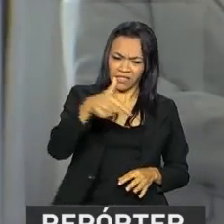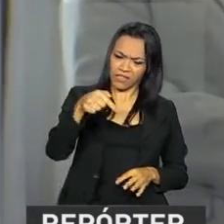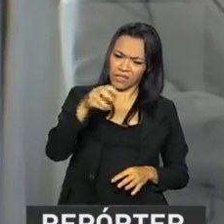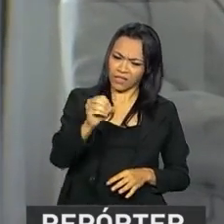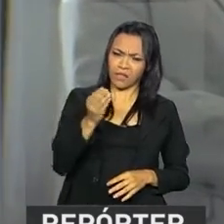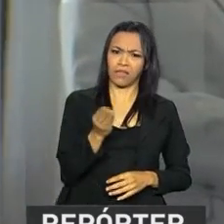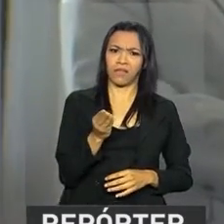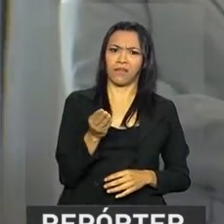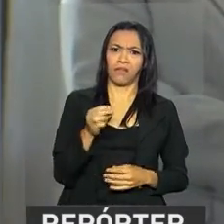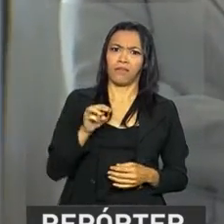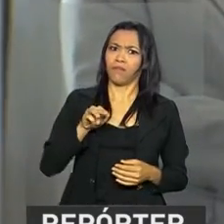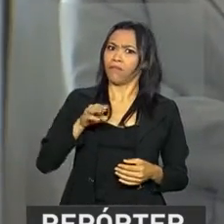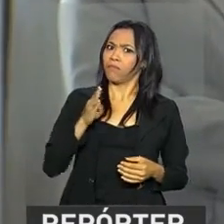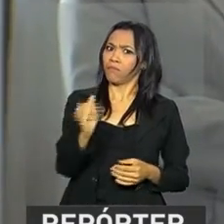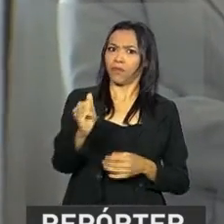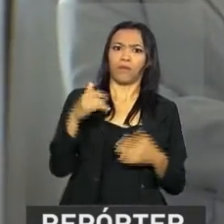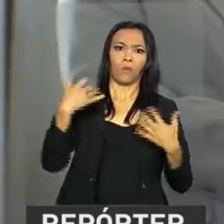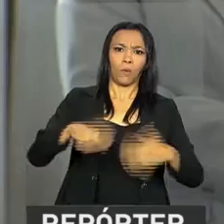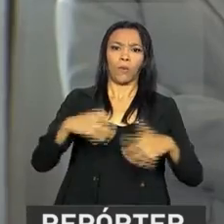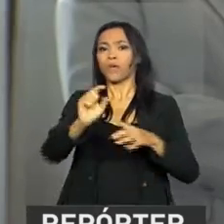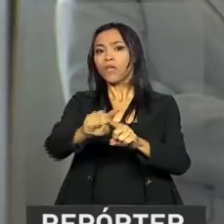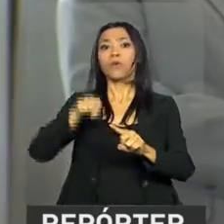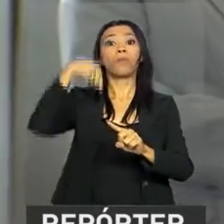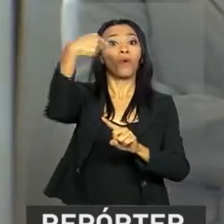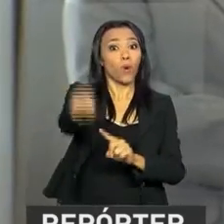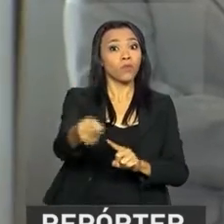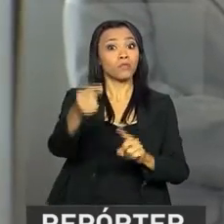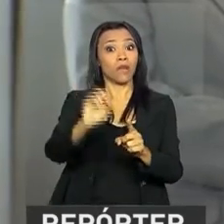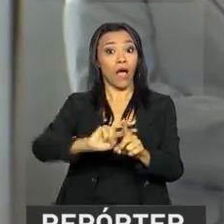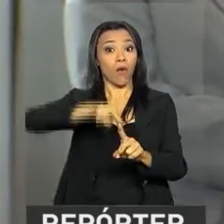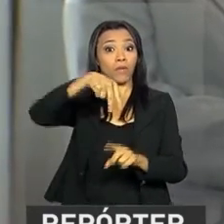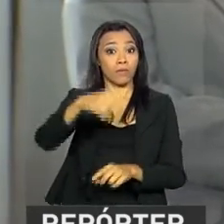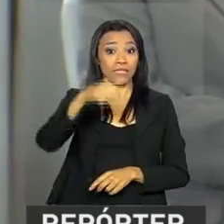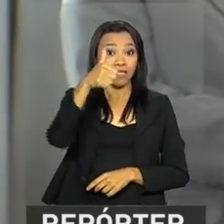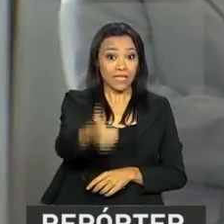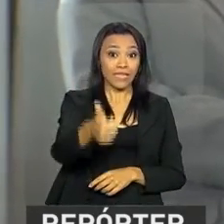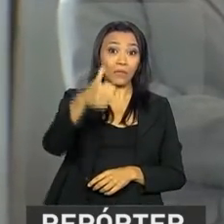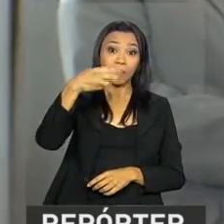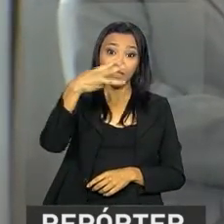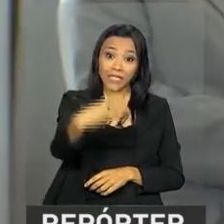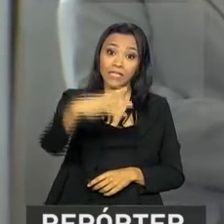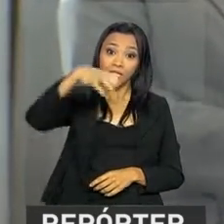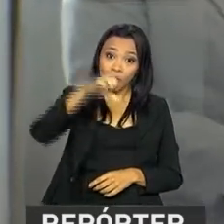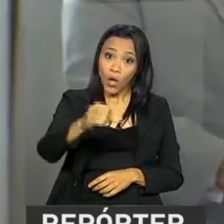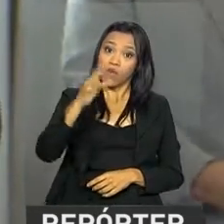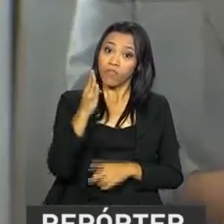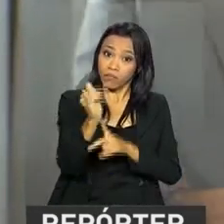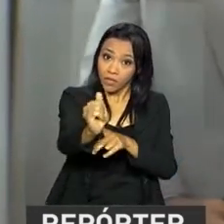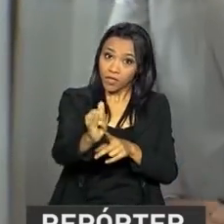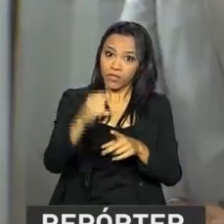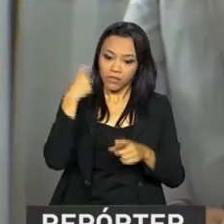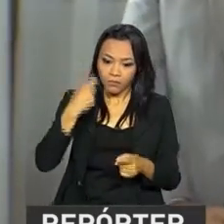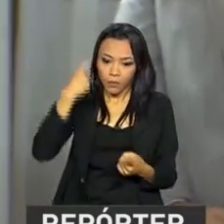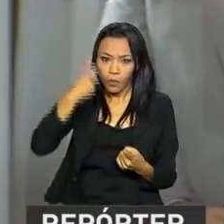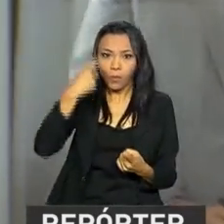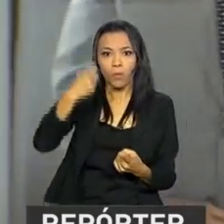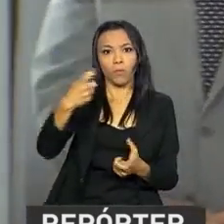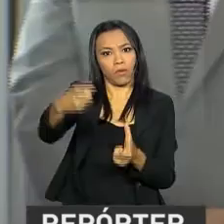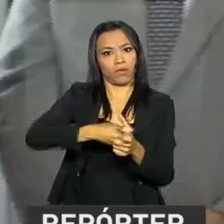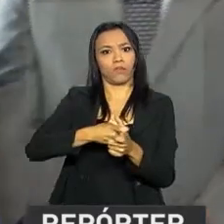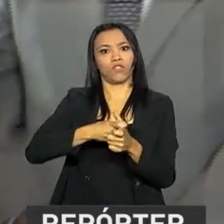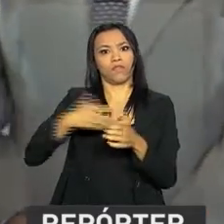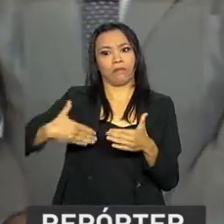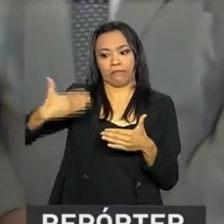e um déficit previsto para o ano que vem ainda de 139 bilhões são 10 preocupantes nós temos que tirar